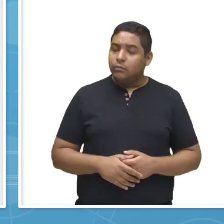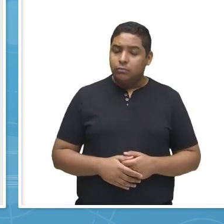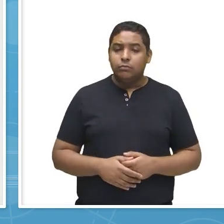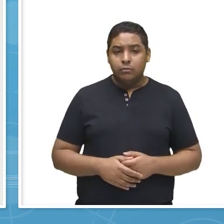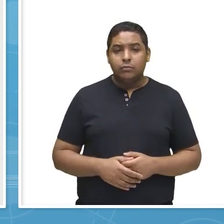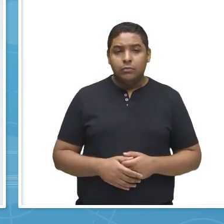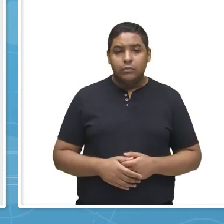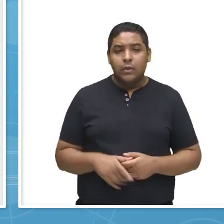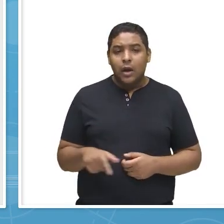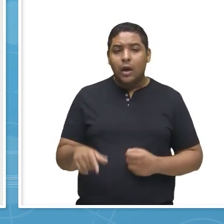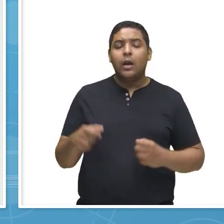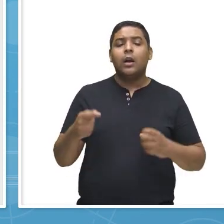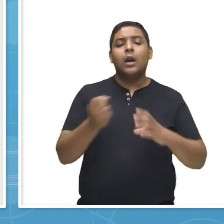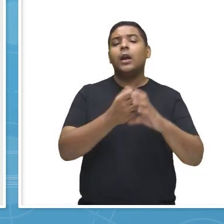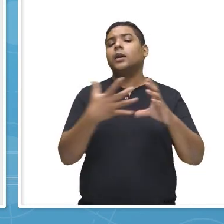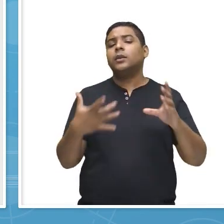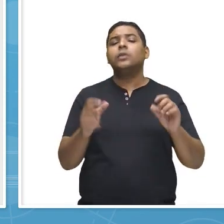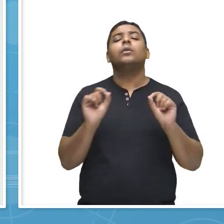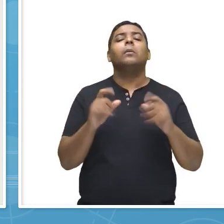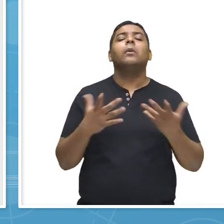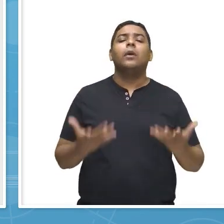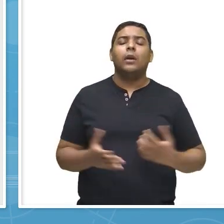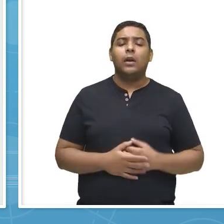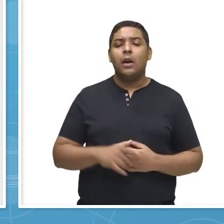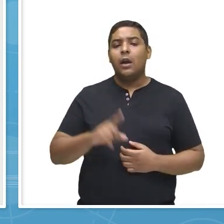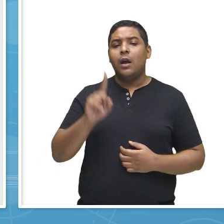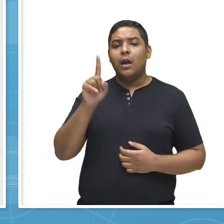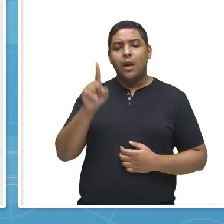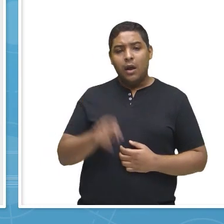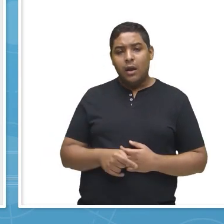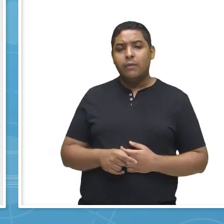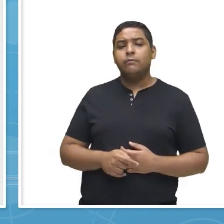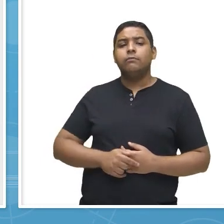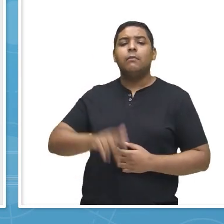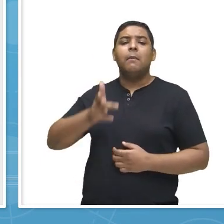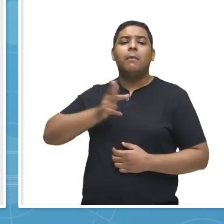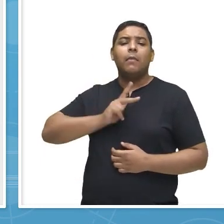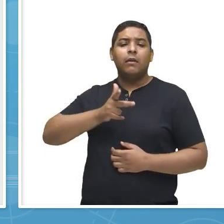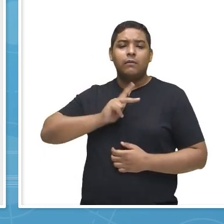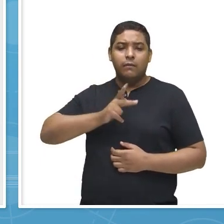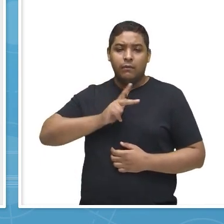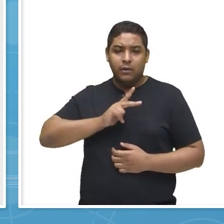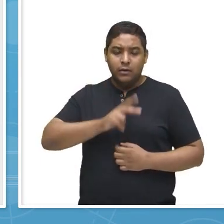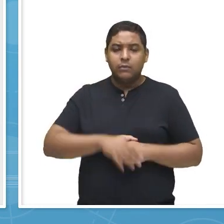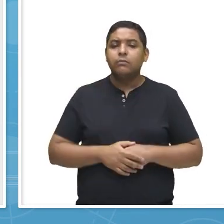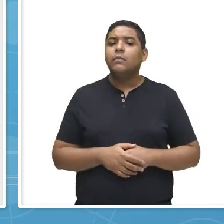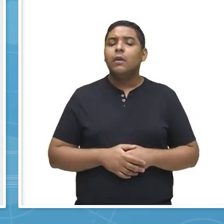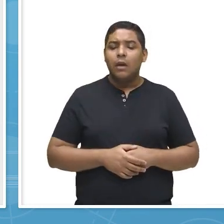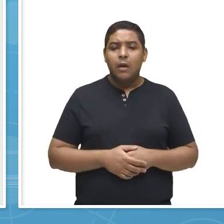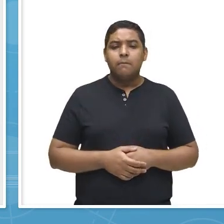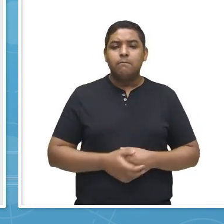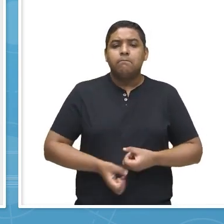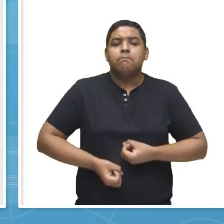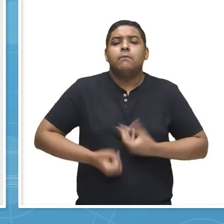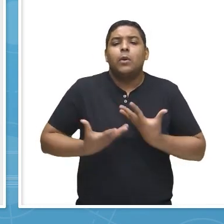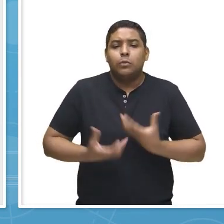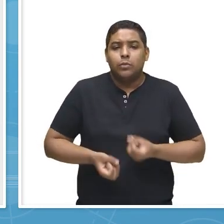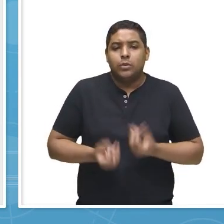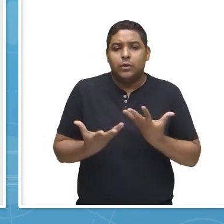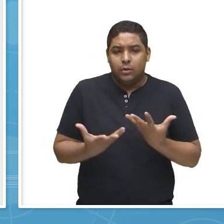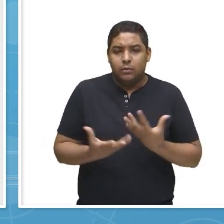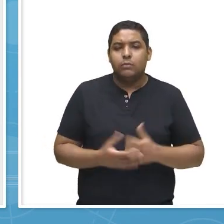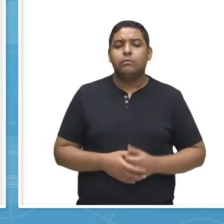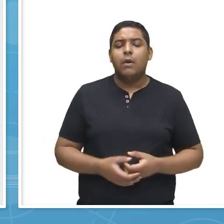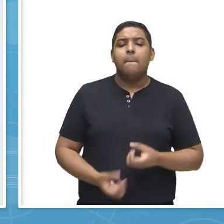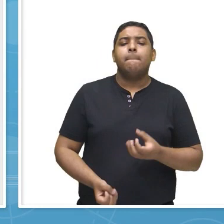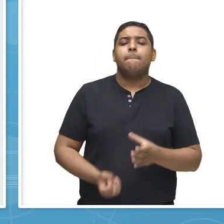vai ser o quê? A propriedade privada dos meios de produção, tá? Vou grifar